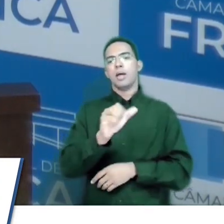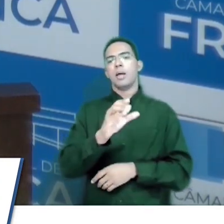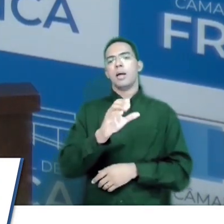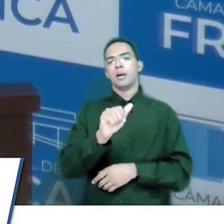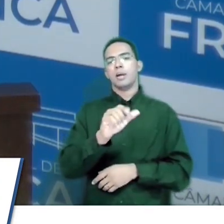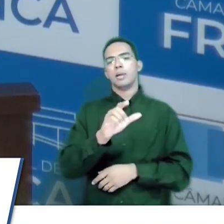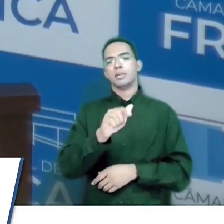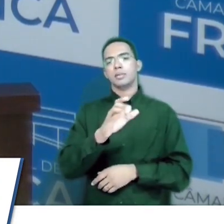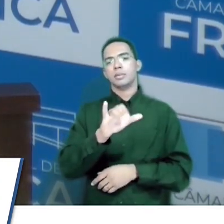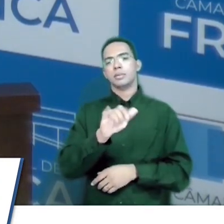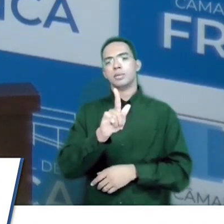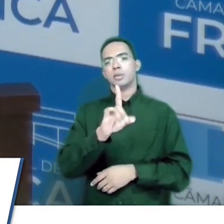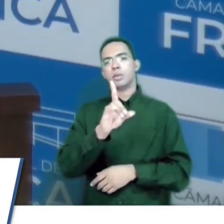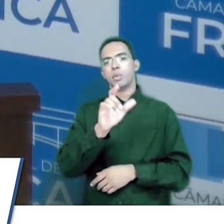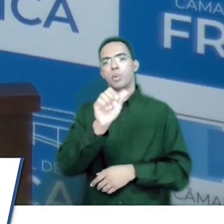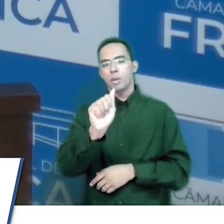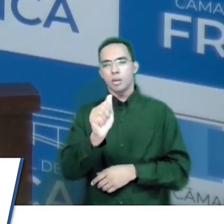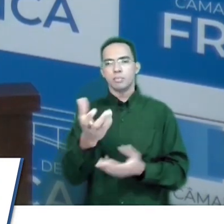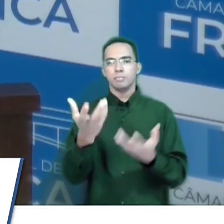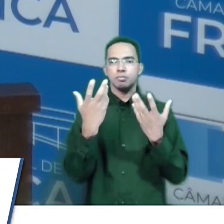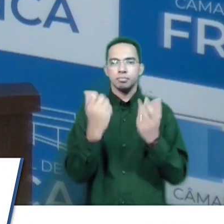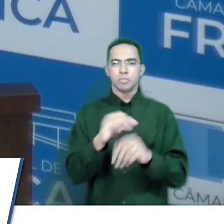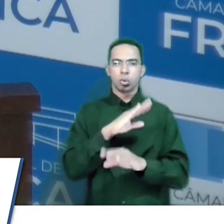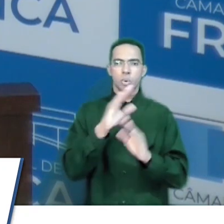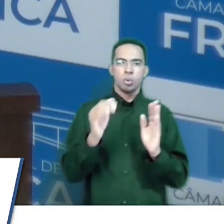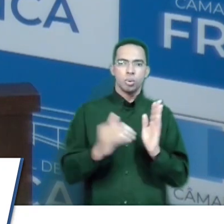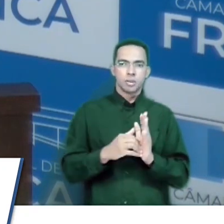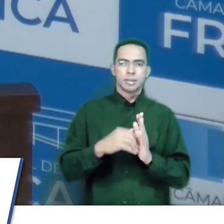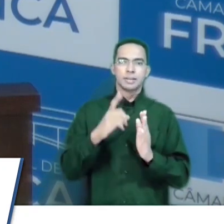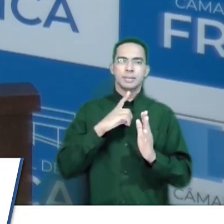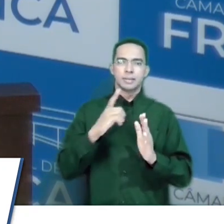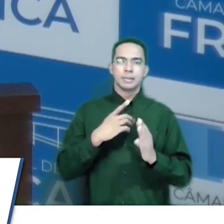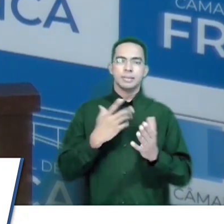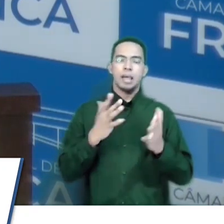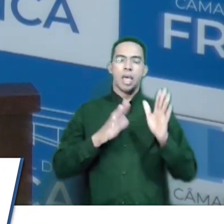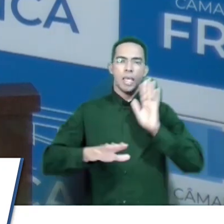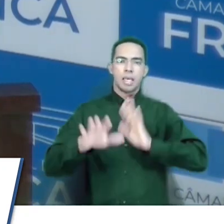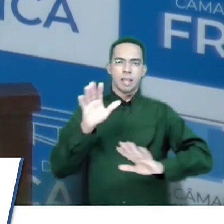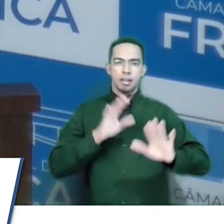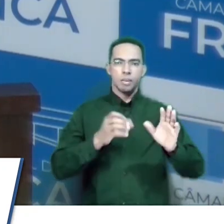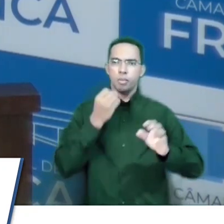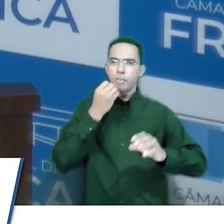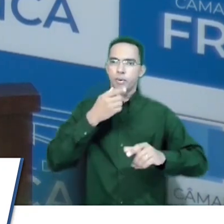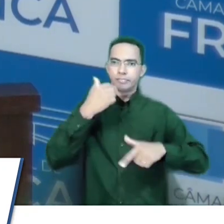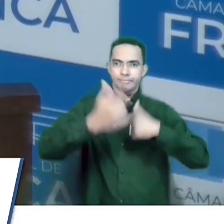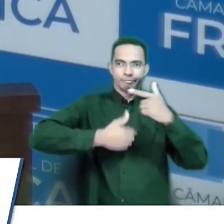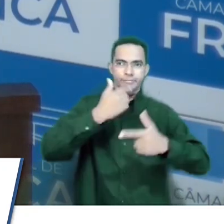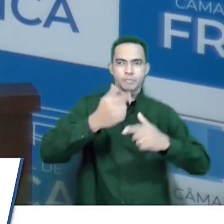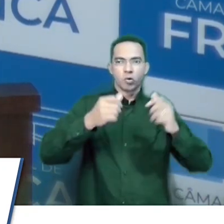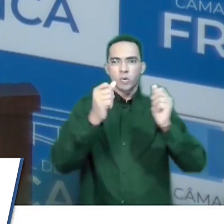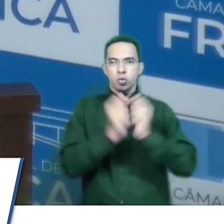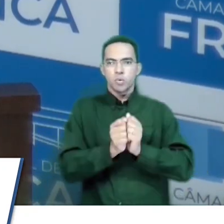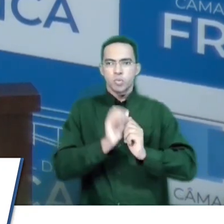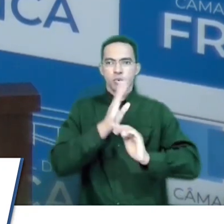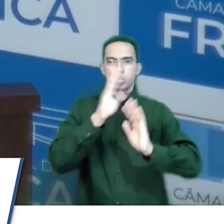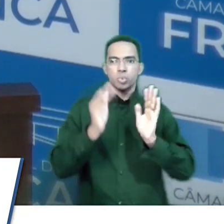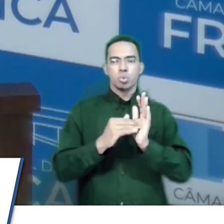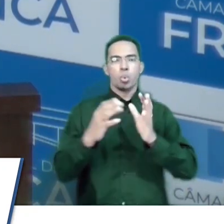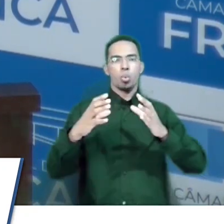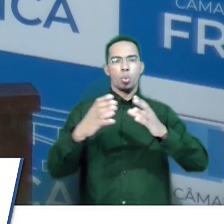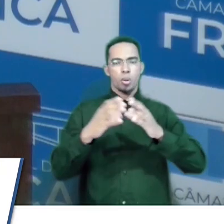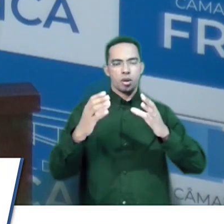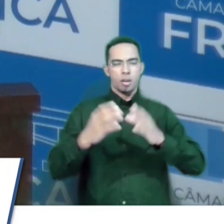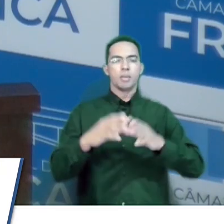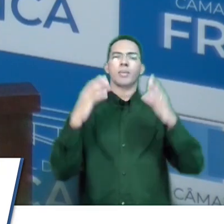que acolhe todos com muita tranquilidade e faz um ótimo trabalho, juntamente com toda a sua equipe. Parabéns, Cacilda,